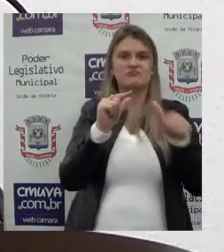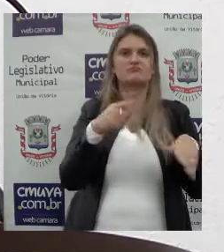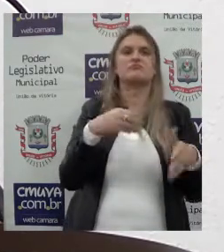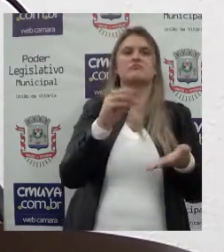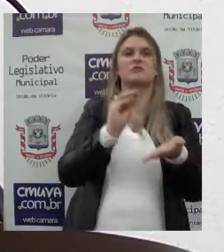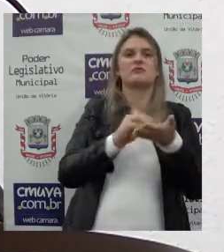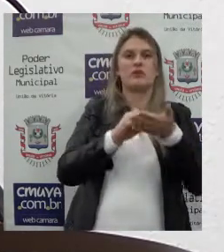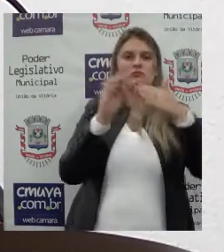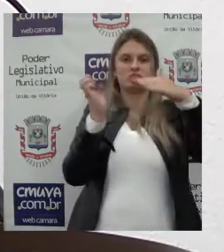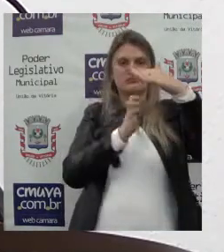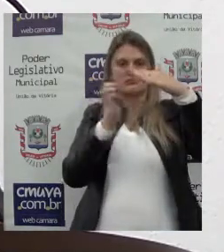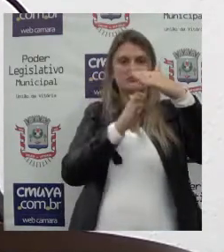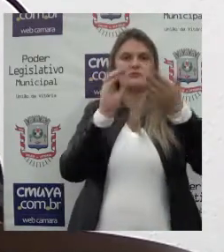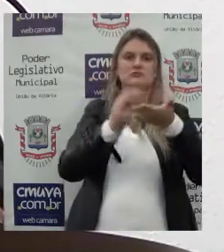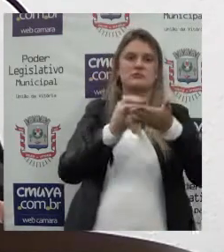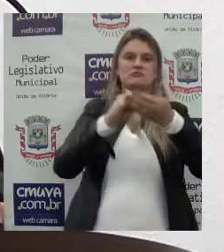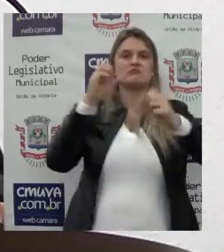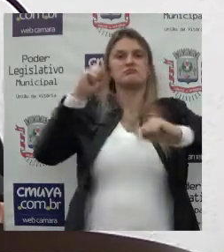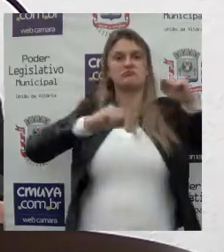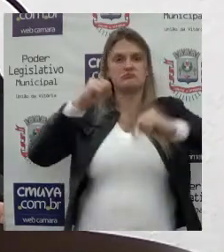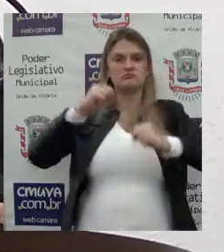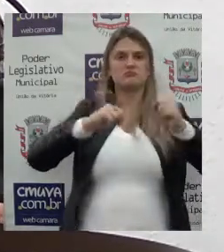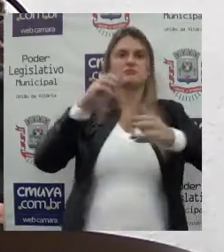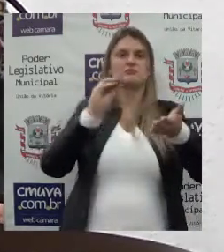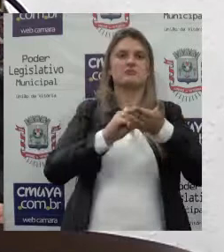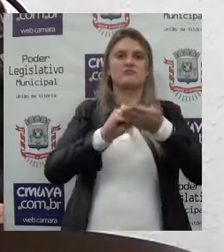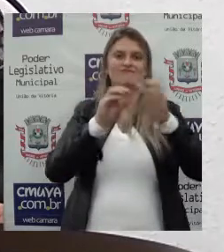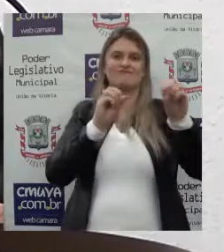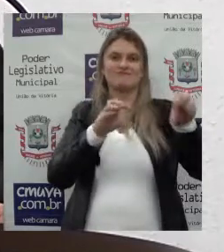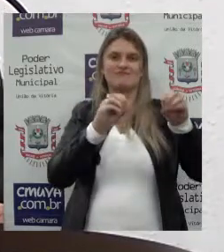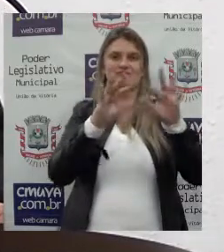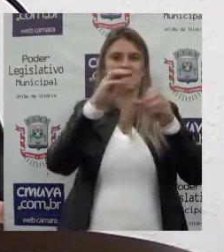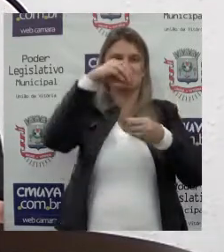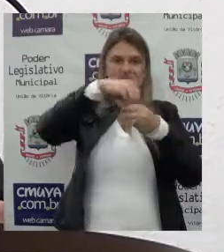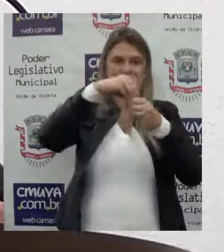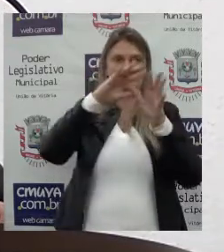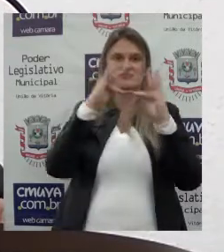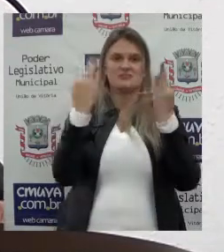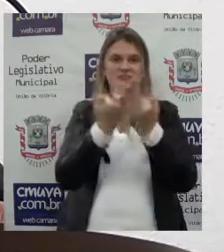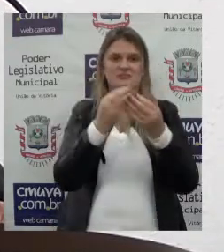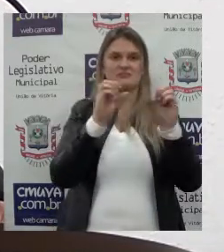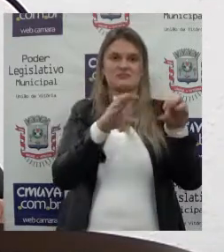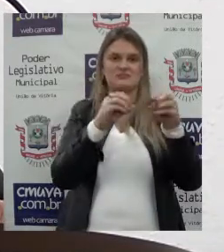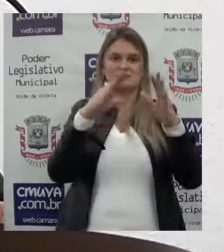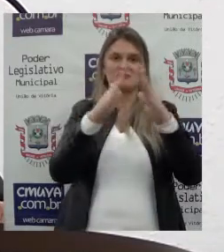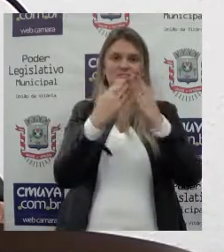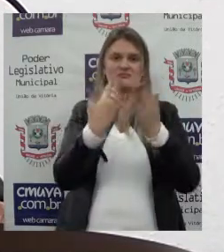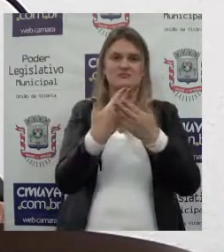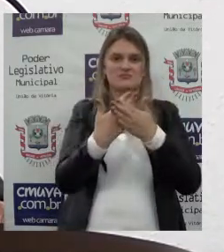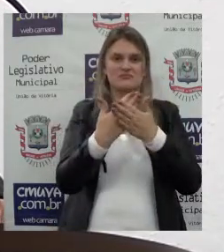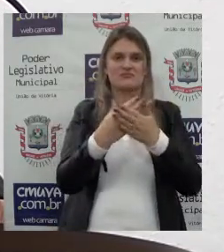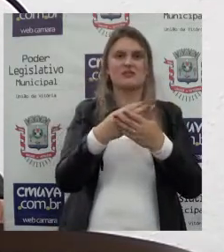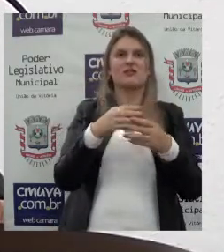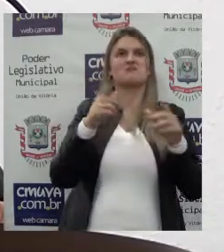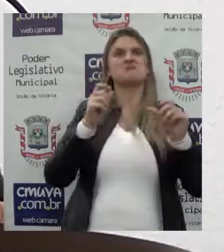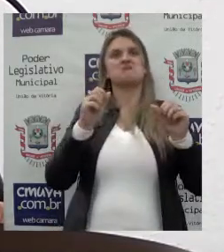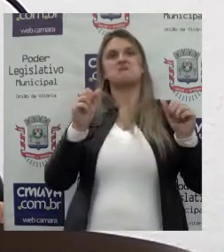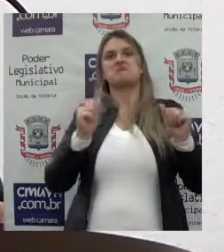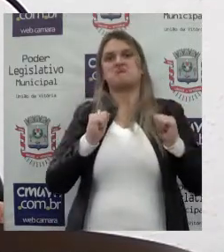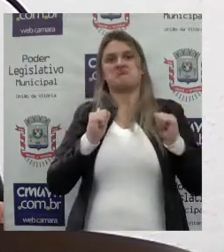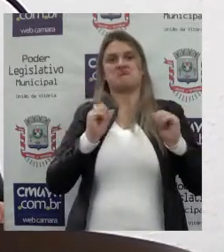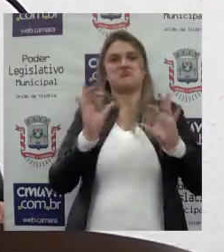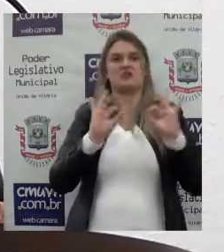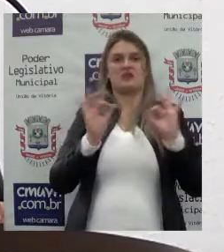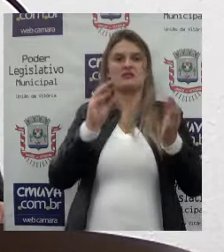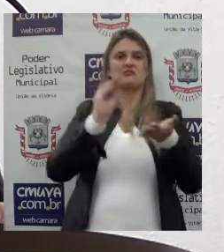emprego, a falta de empresas, de indústrias, a educação familiar, a educação escolar,